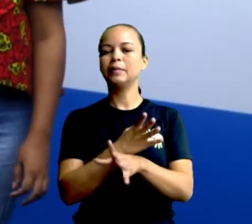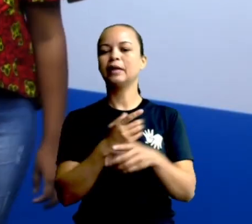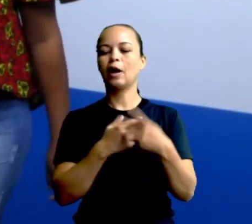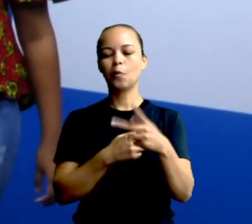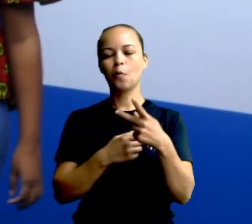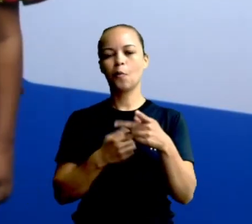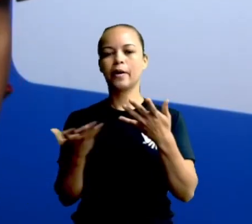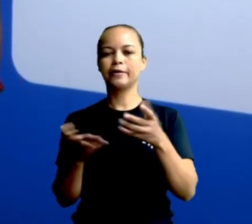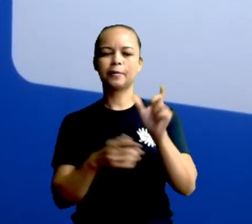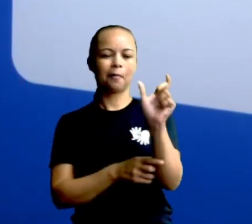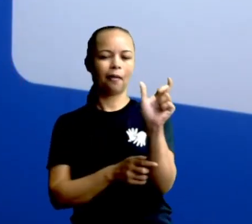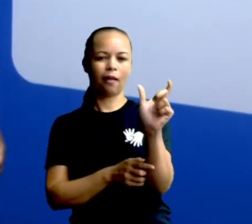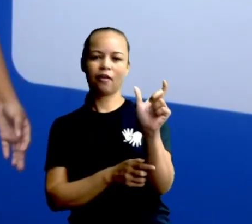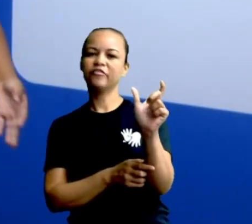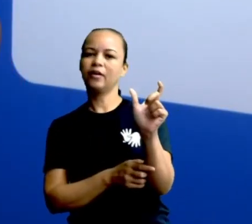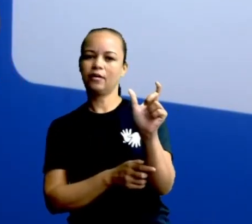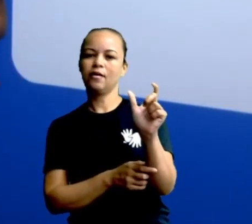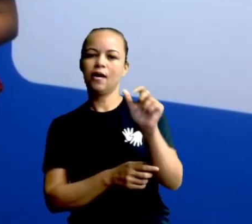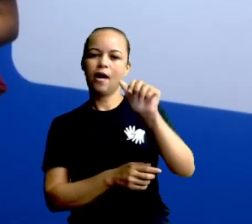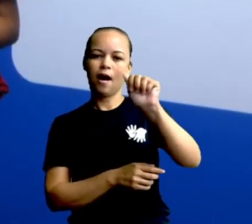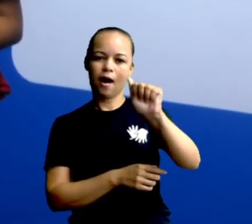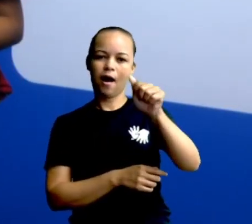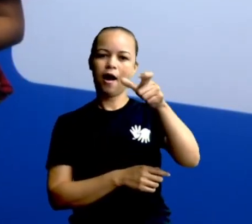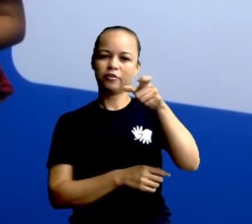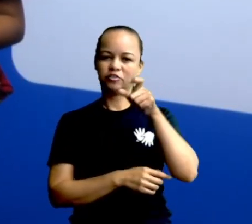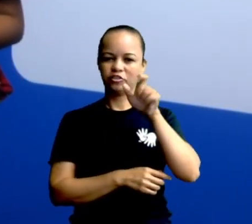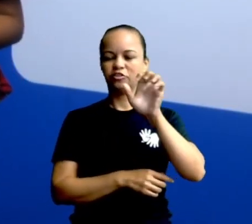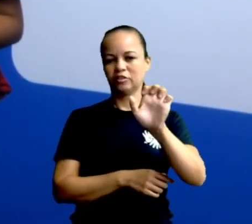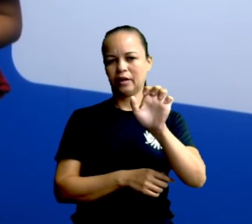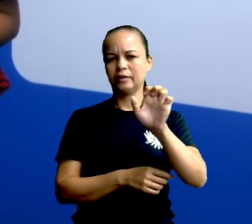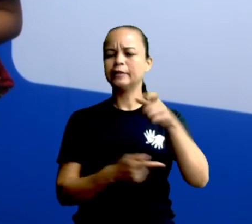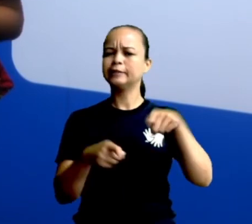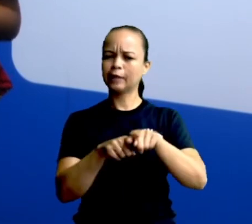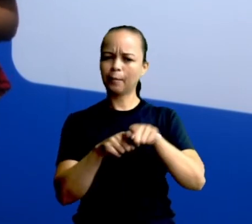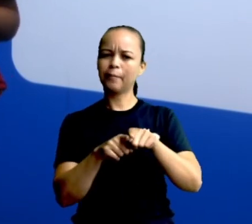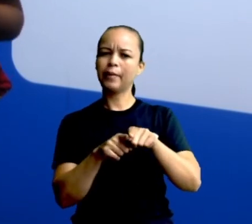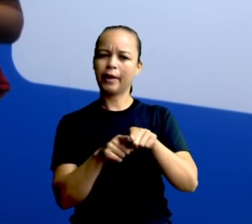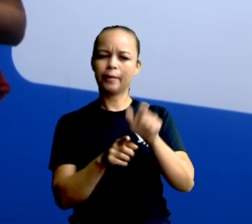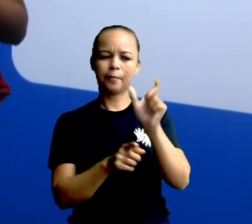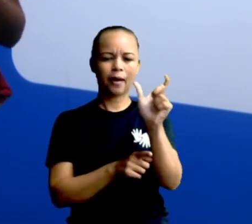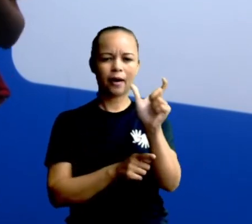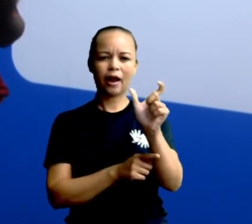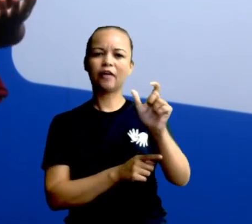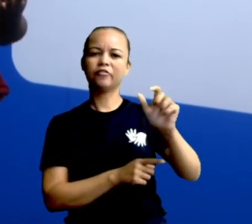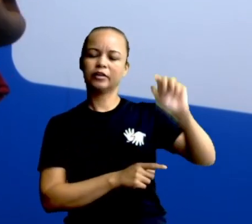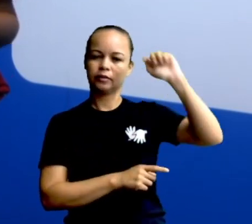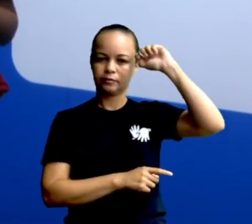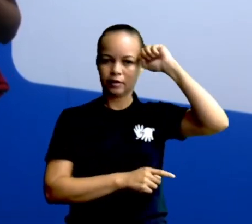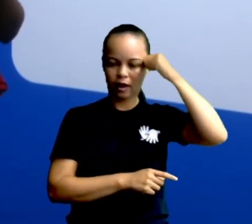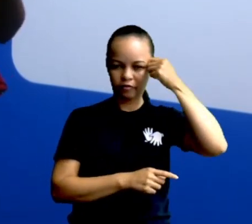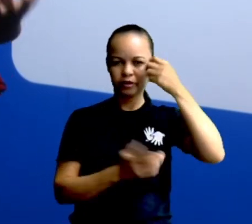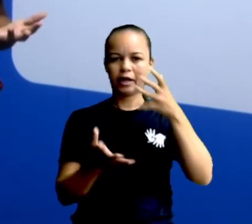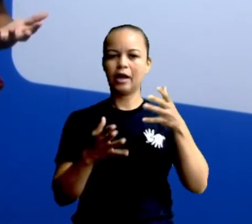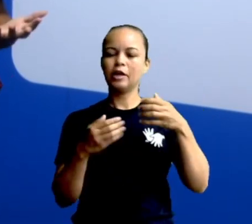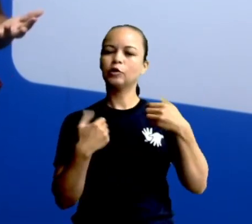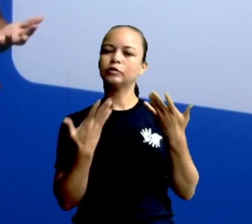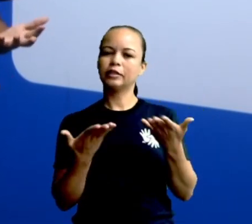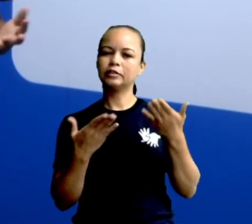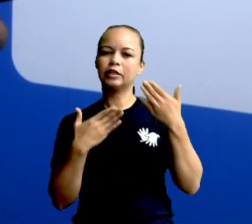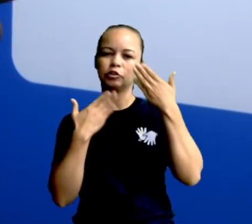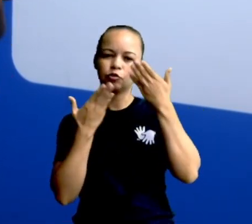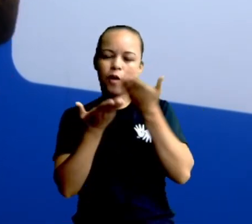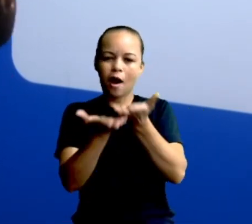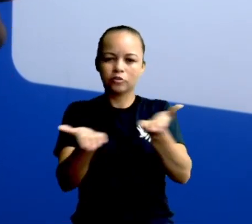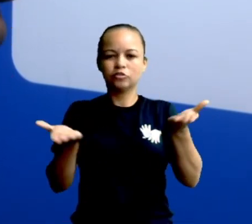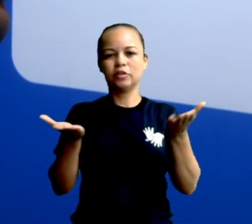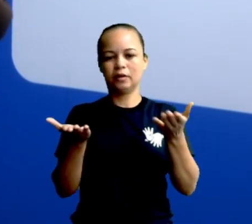Essa palavra é uma palavra também de origem africana, e é a palavra axé. Eu desejo axé para todos